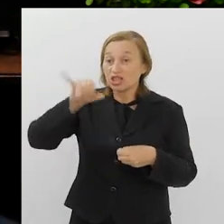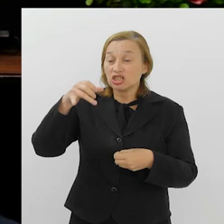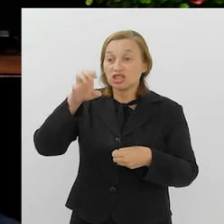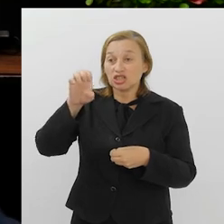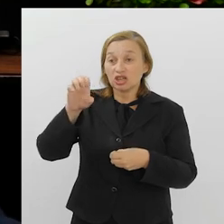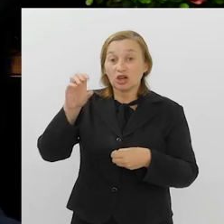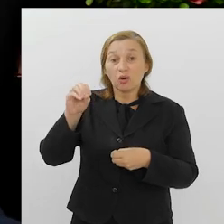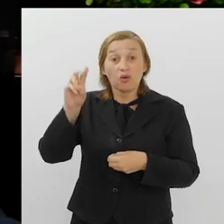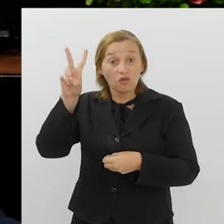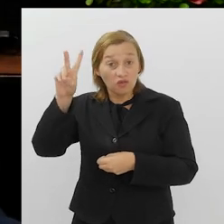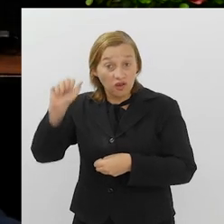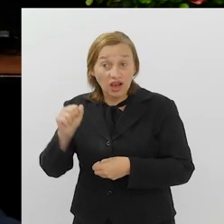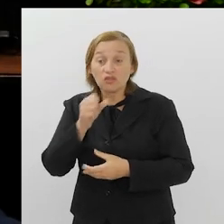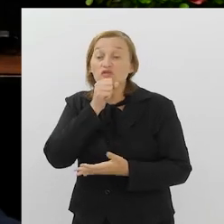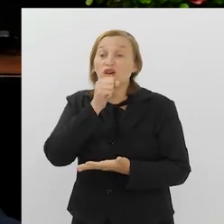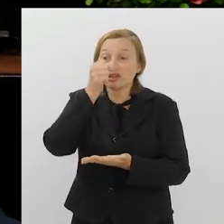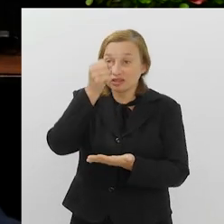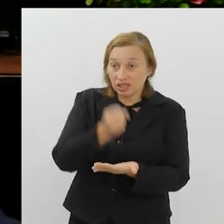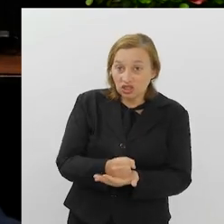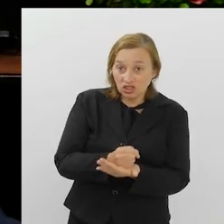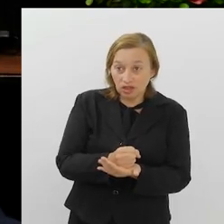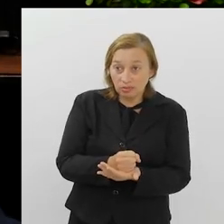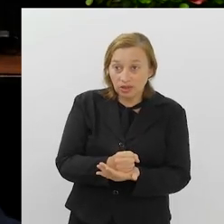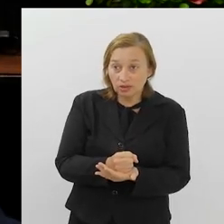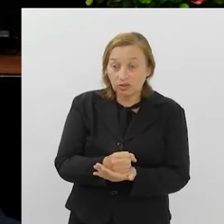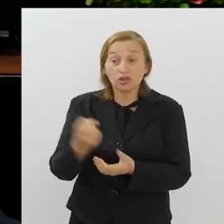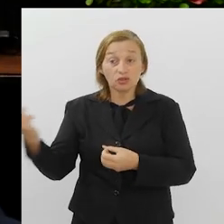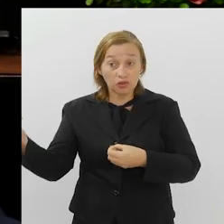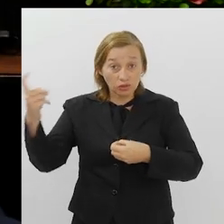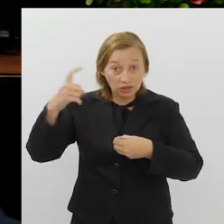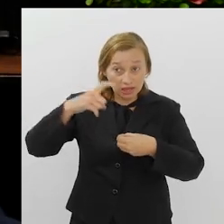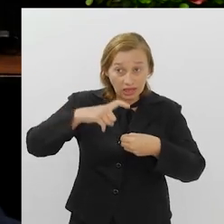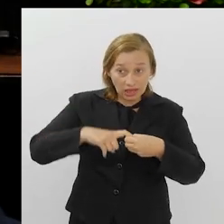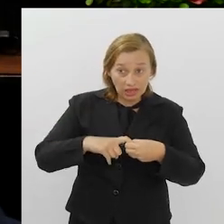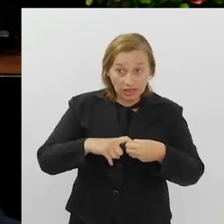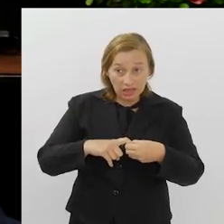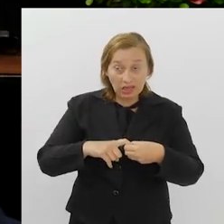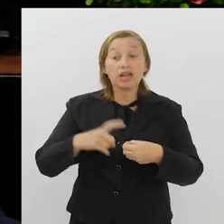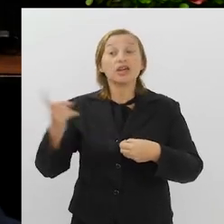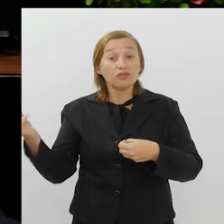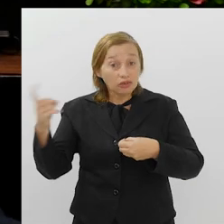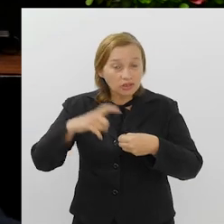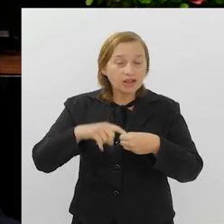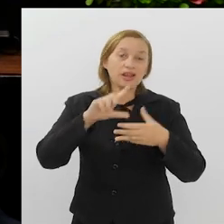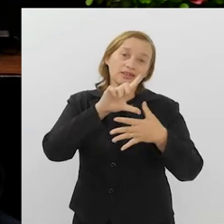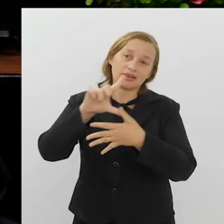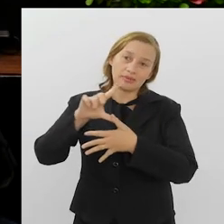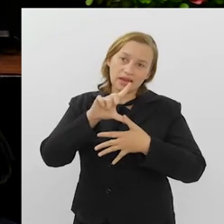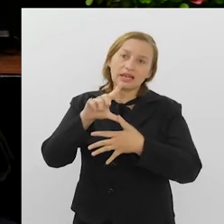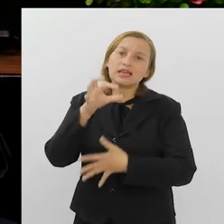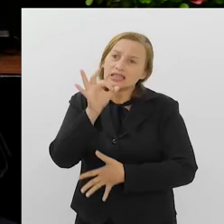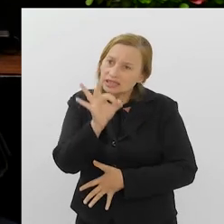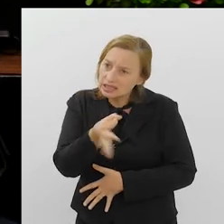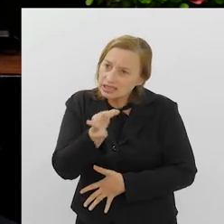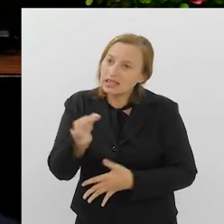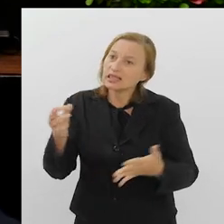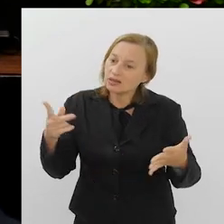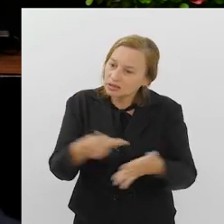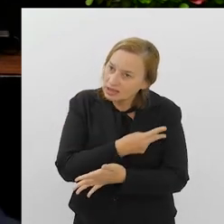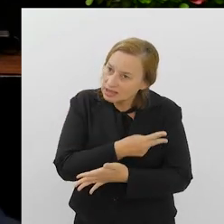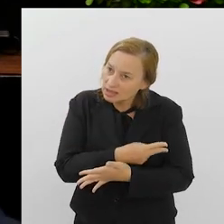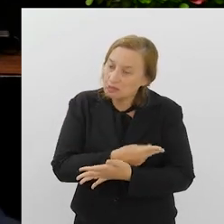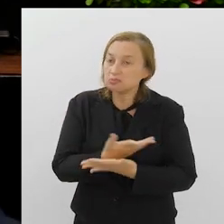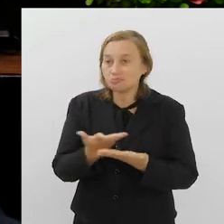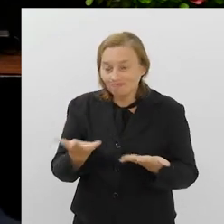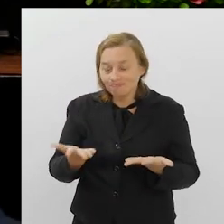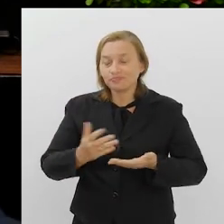né o Jeová do velho testamento que viria no Meridiano dos tempos e que viria à Américas e de